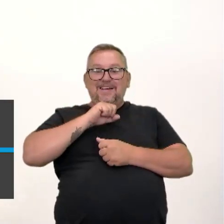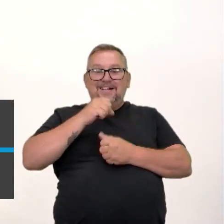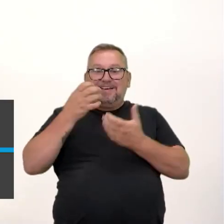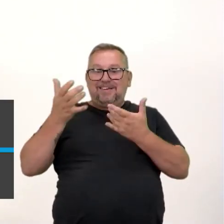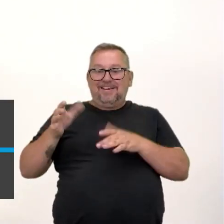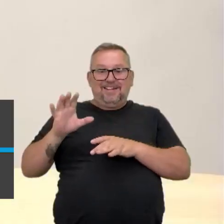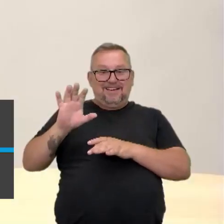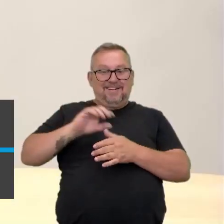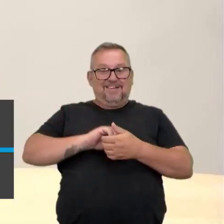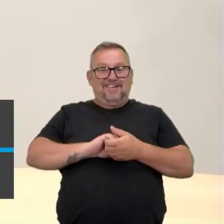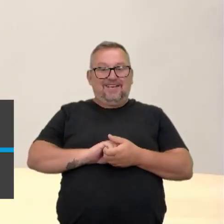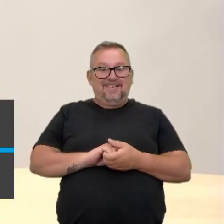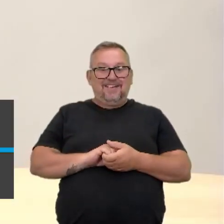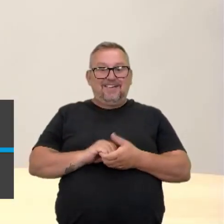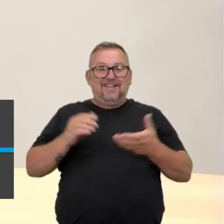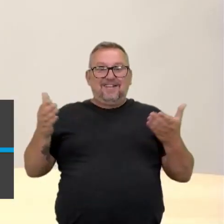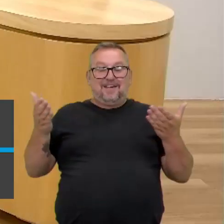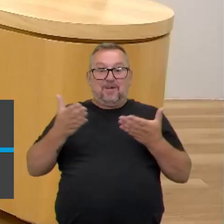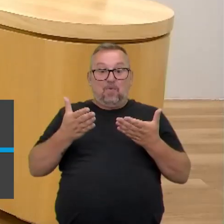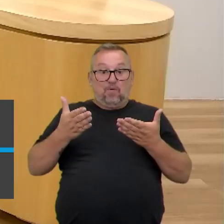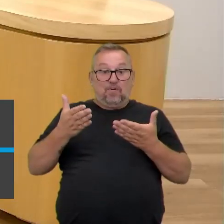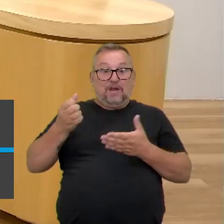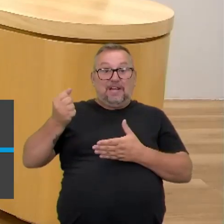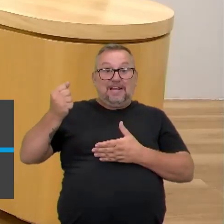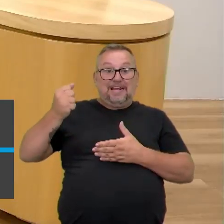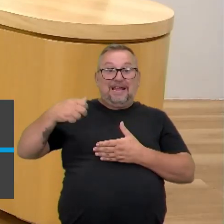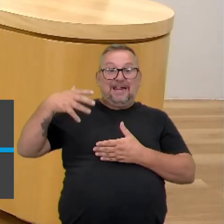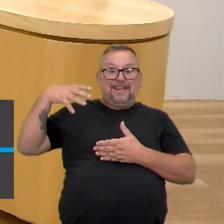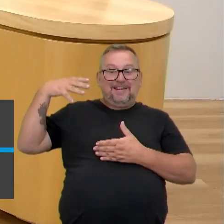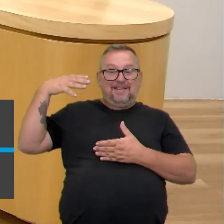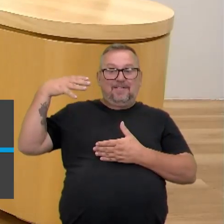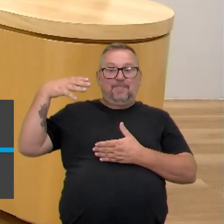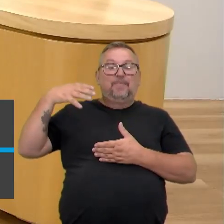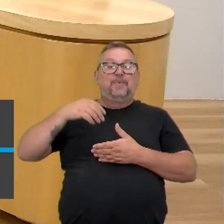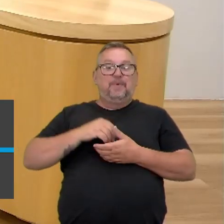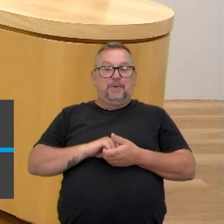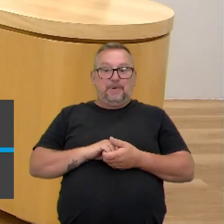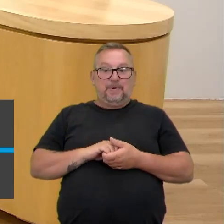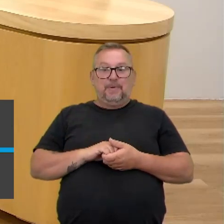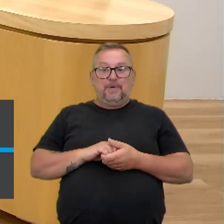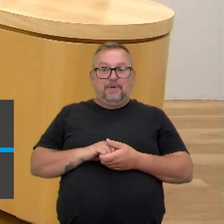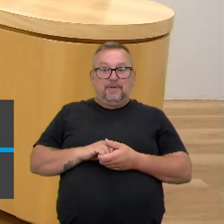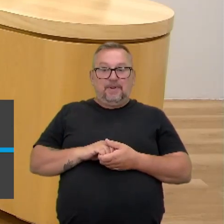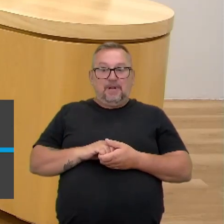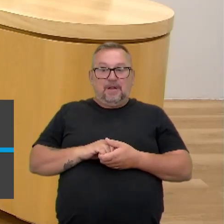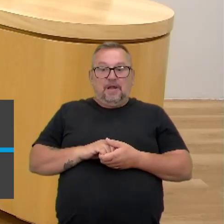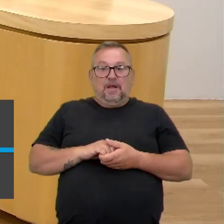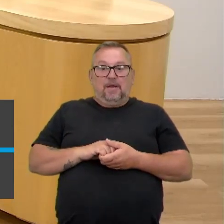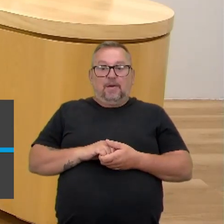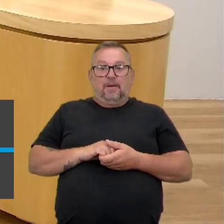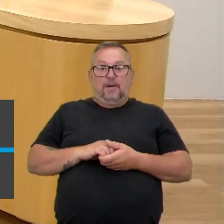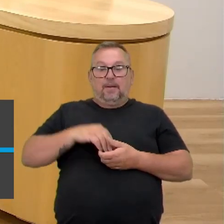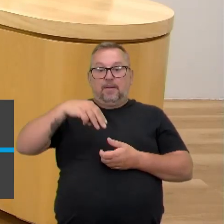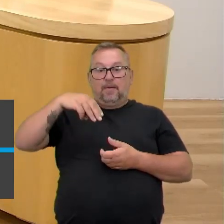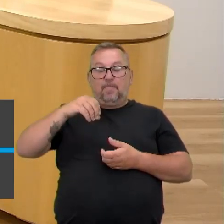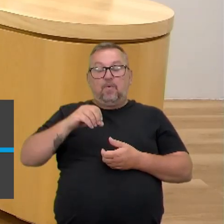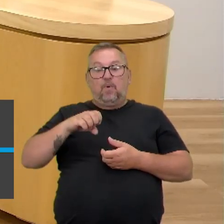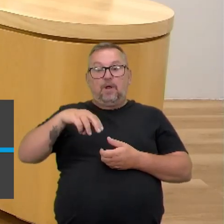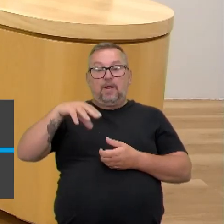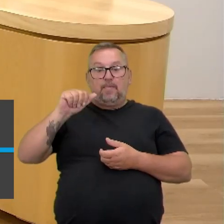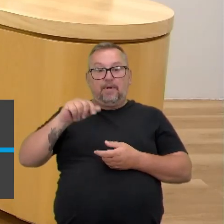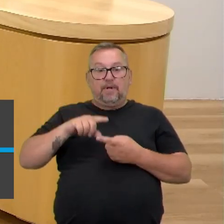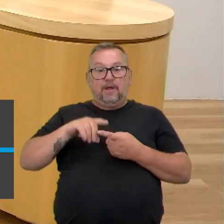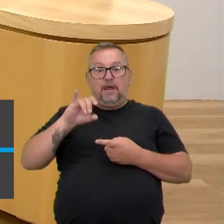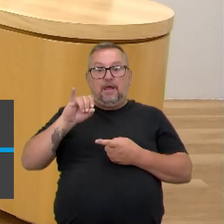aquilo. E hoje o metro quadrado é uma fortuna de caro. A gente tem a Zona Sul ali, se você pensar Moema,